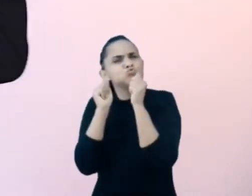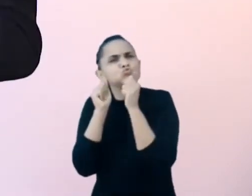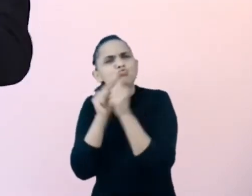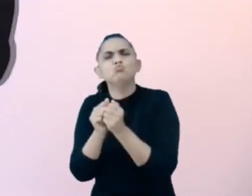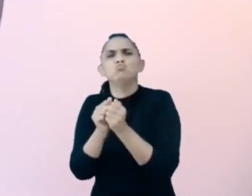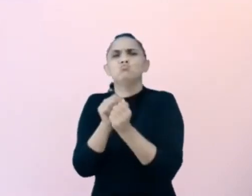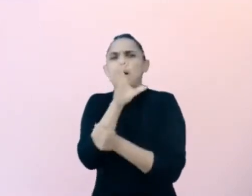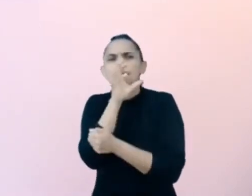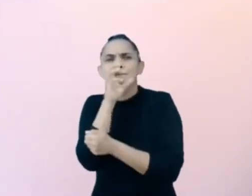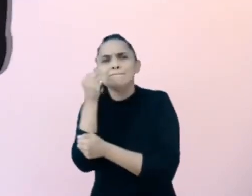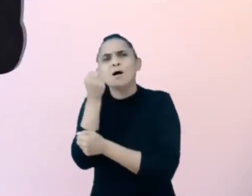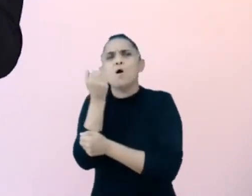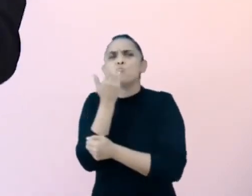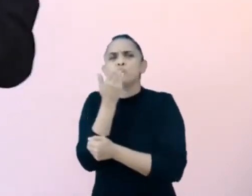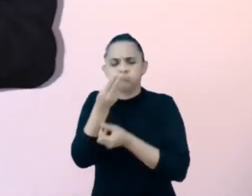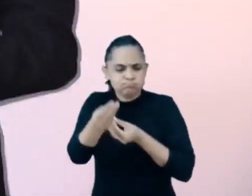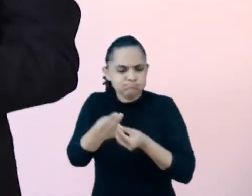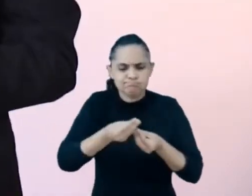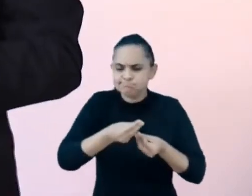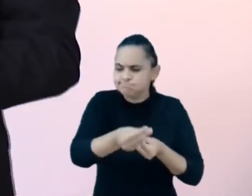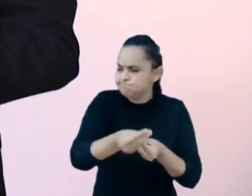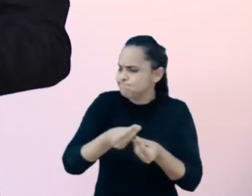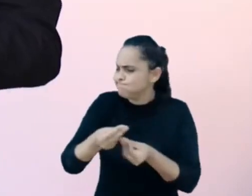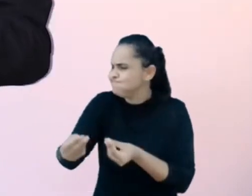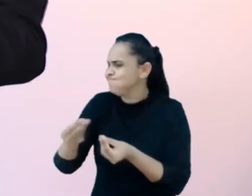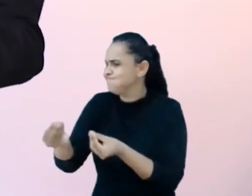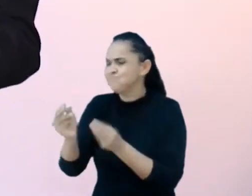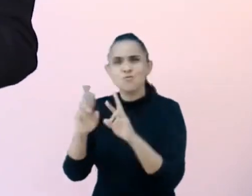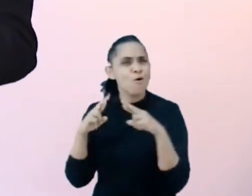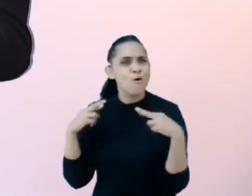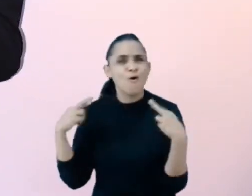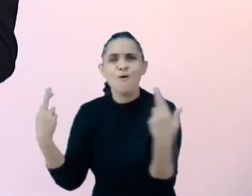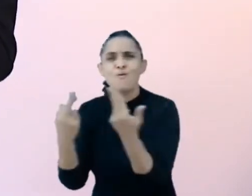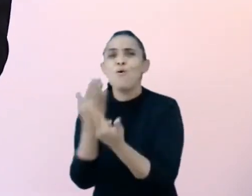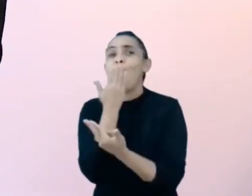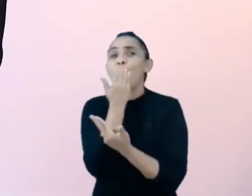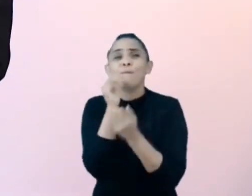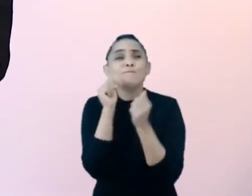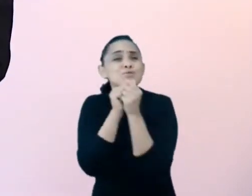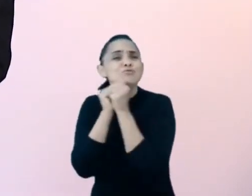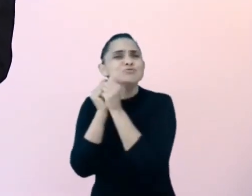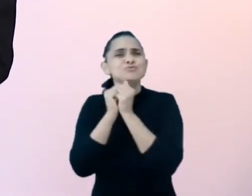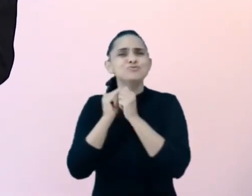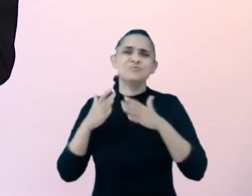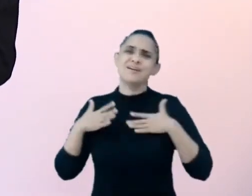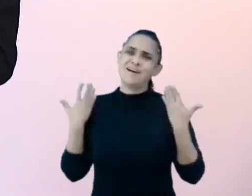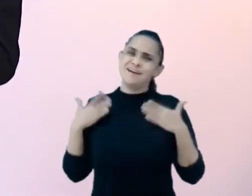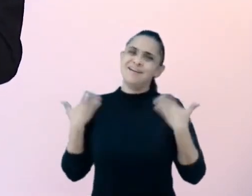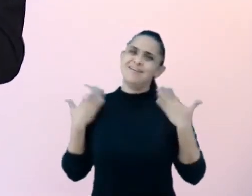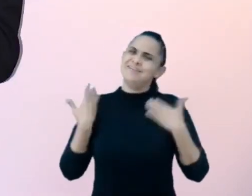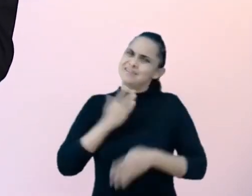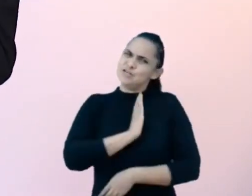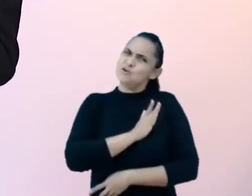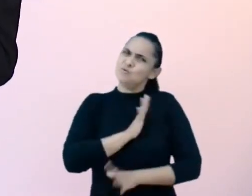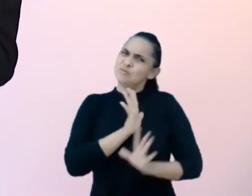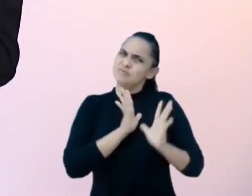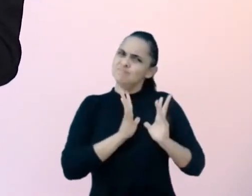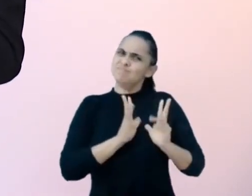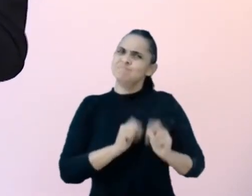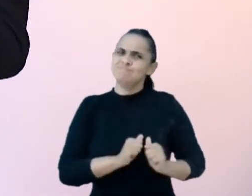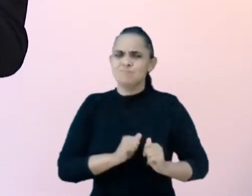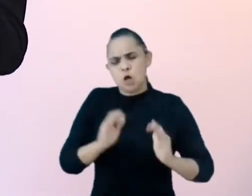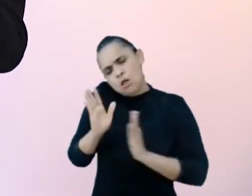casa, comiam juntos com alegria e singeleza de coração, louvando a